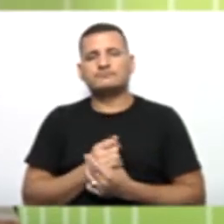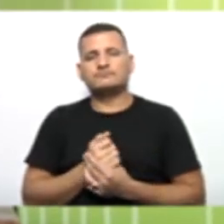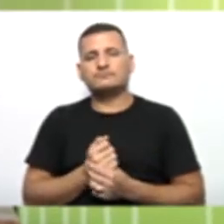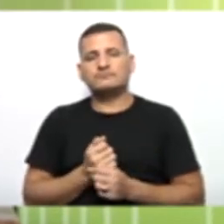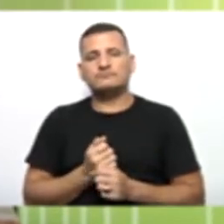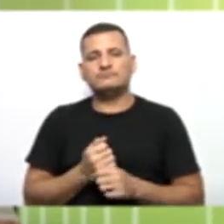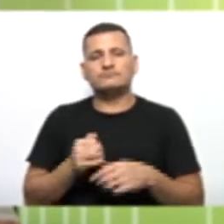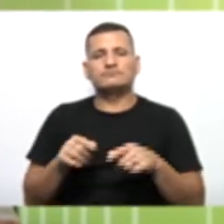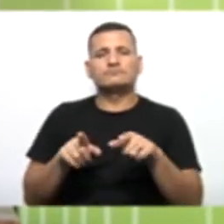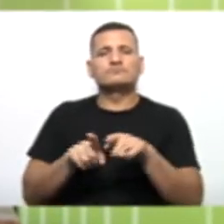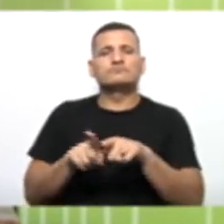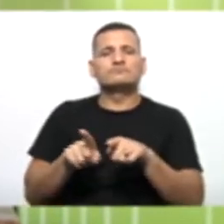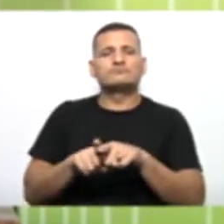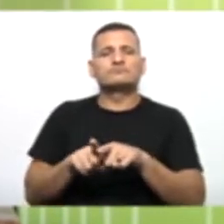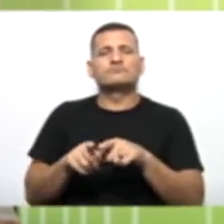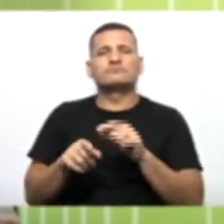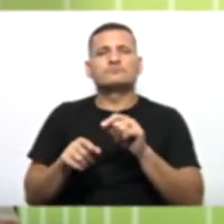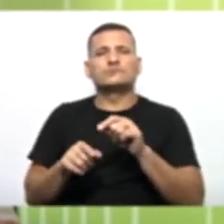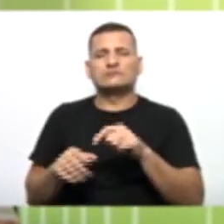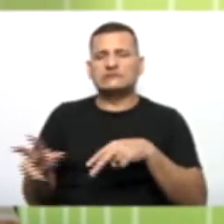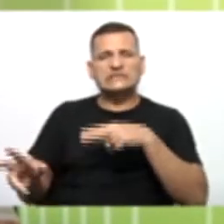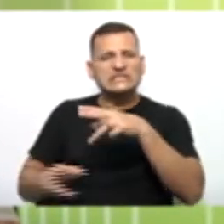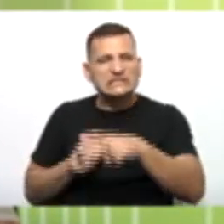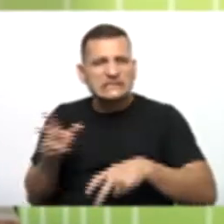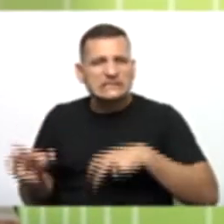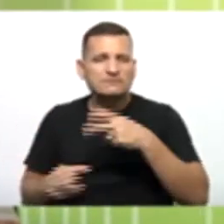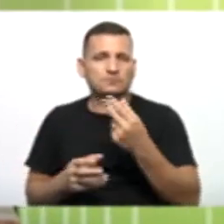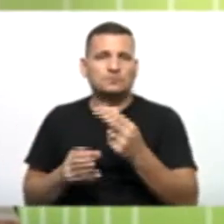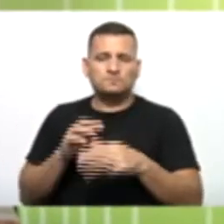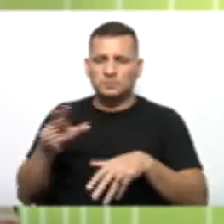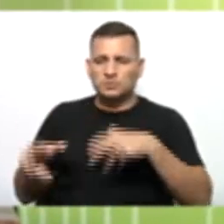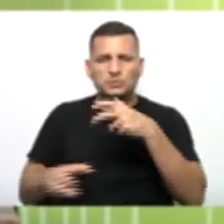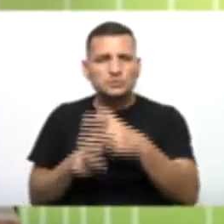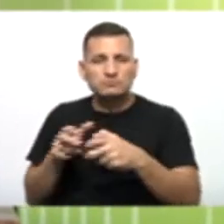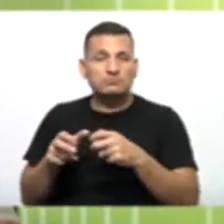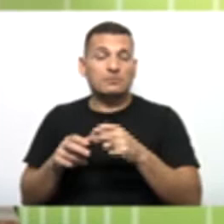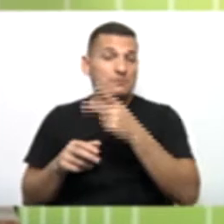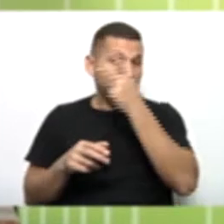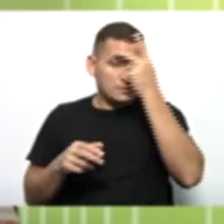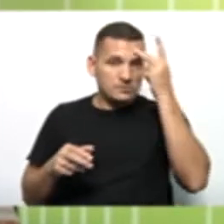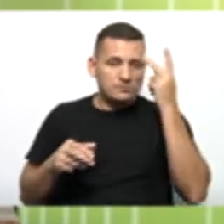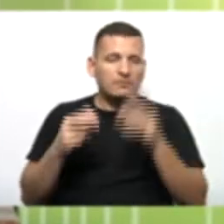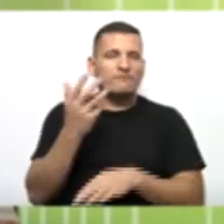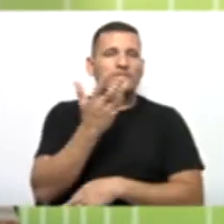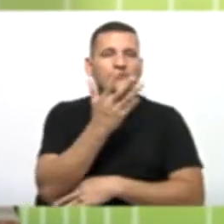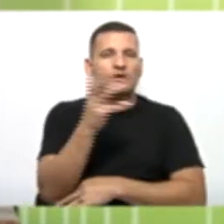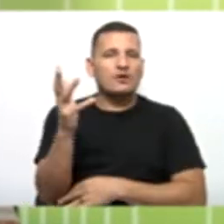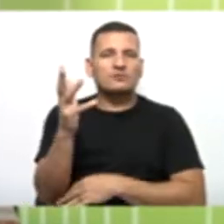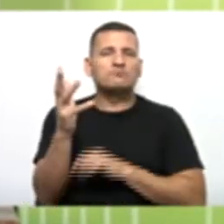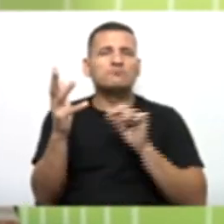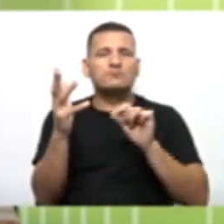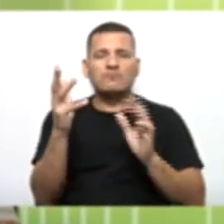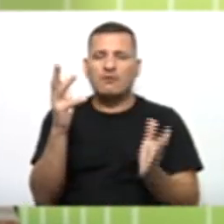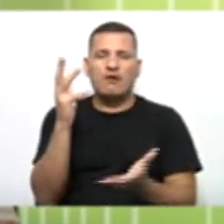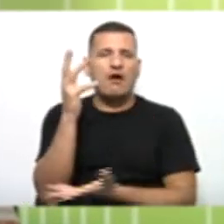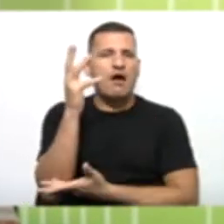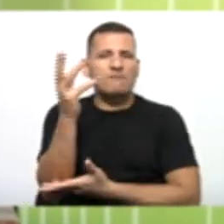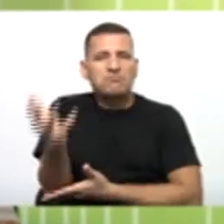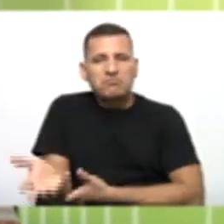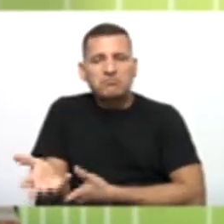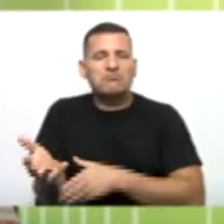Eles também não retiravam uma quantidade tão grande. Uma pessoa naquela floresta, ela retirava apenas algumas árvores durante um